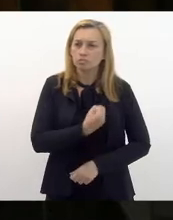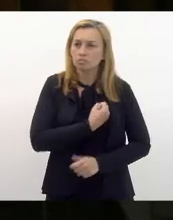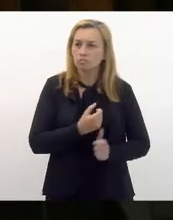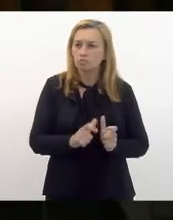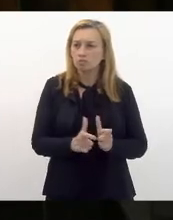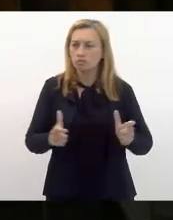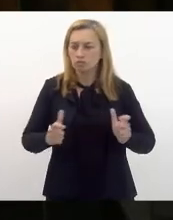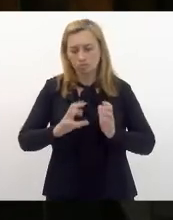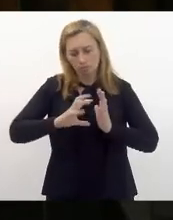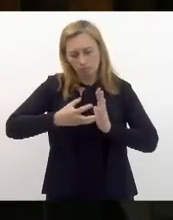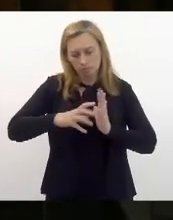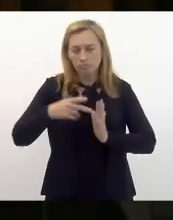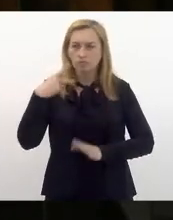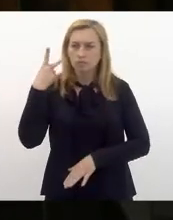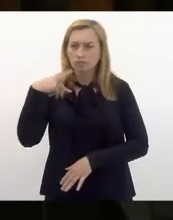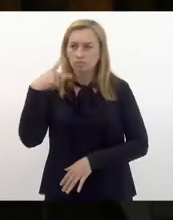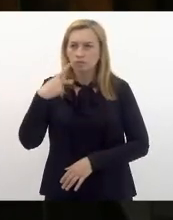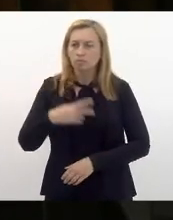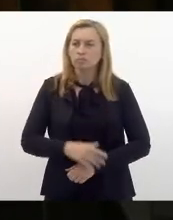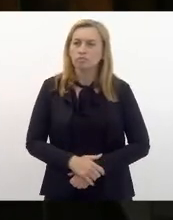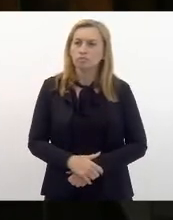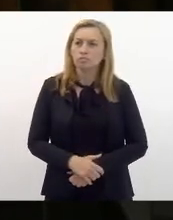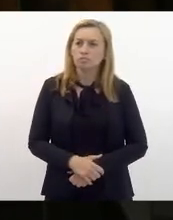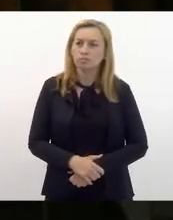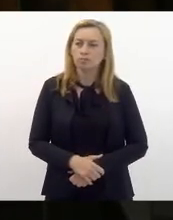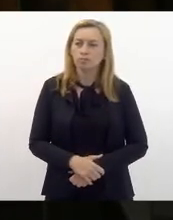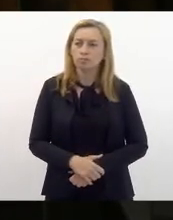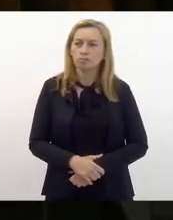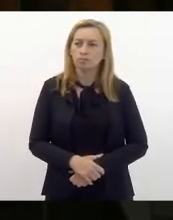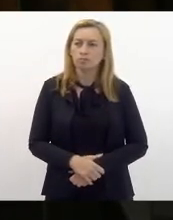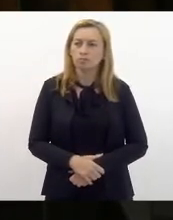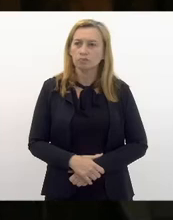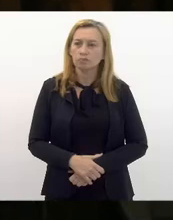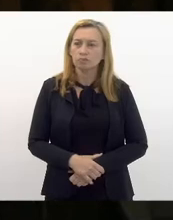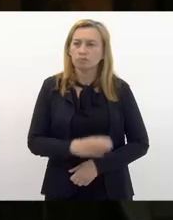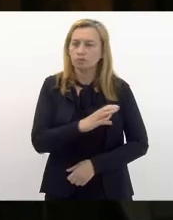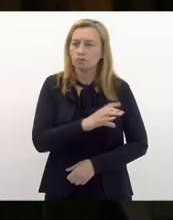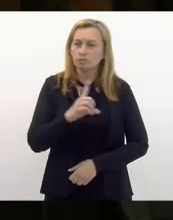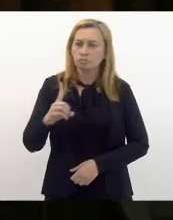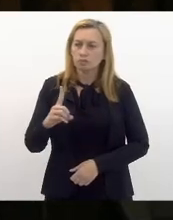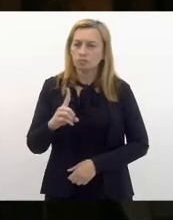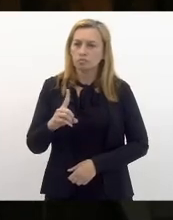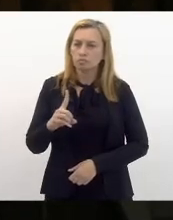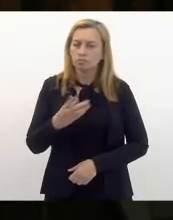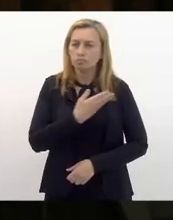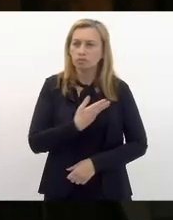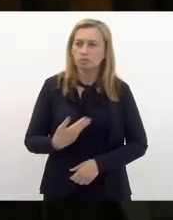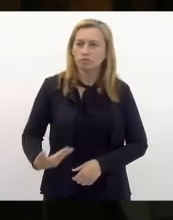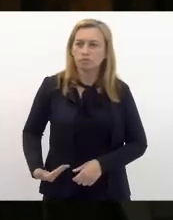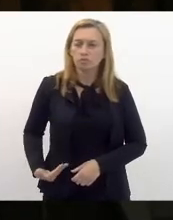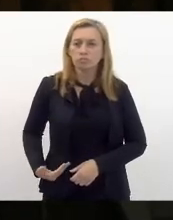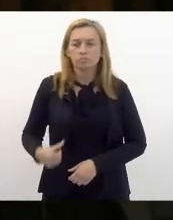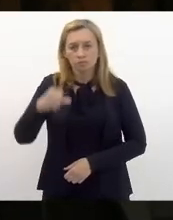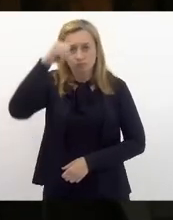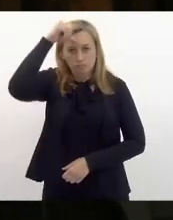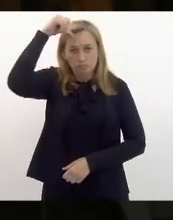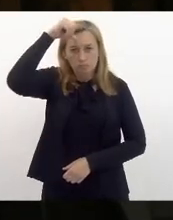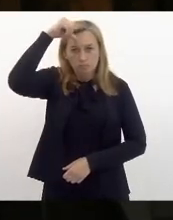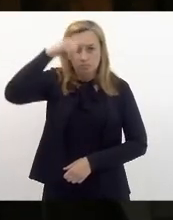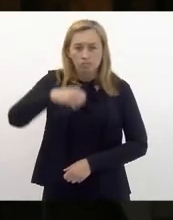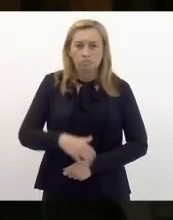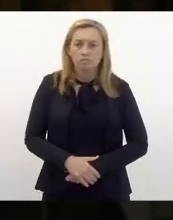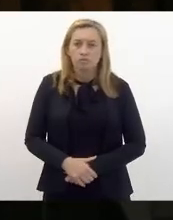políticos sobre a coordenação e do governador Cláudio